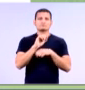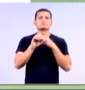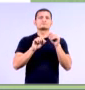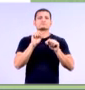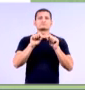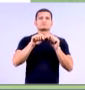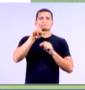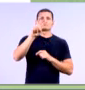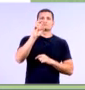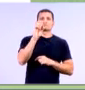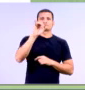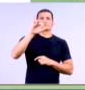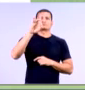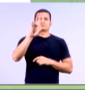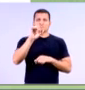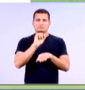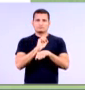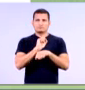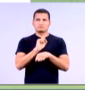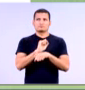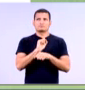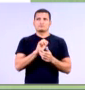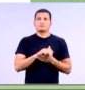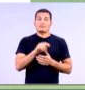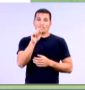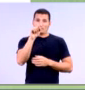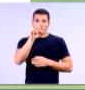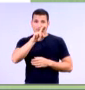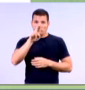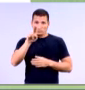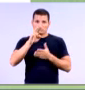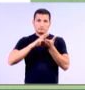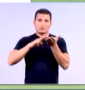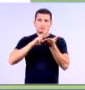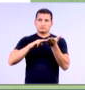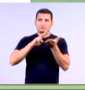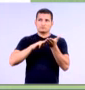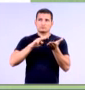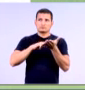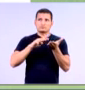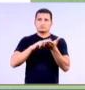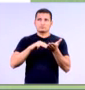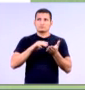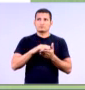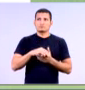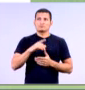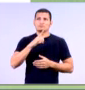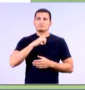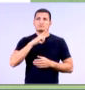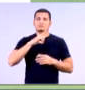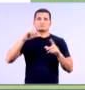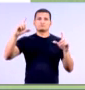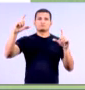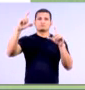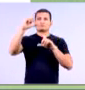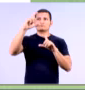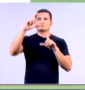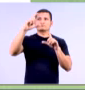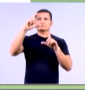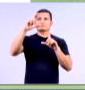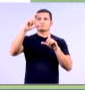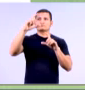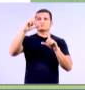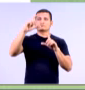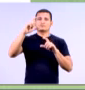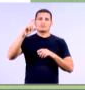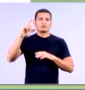isso aqui? Esse aqui é o nome do método. E olha, o método tem um abre e fecha parênteses. Todo método